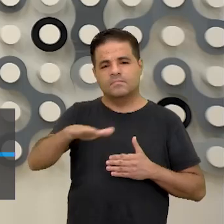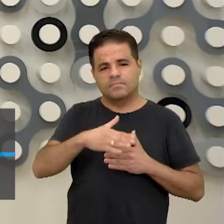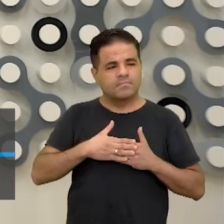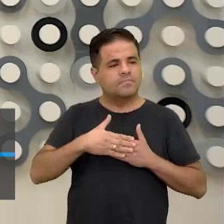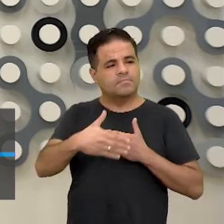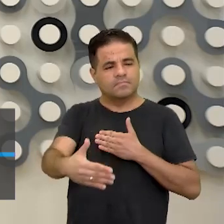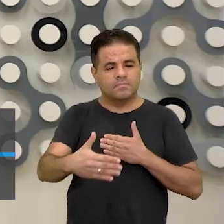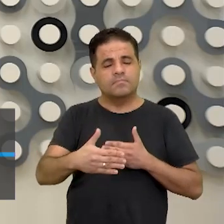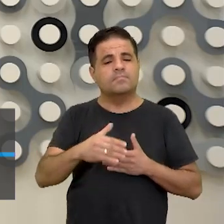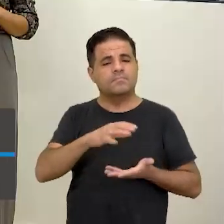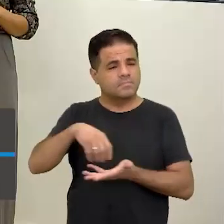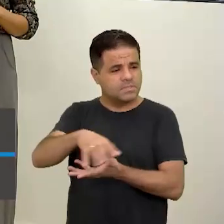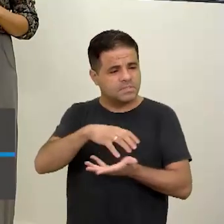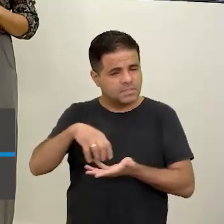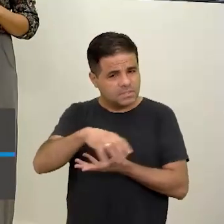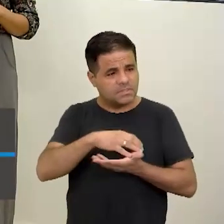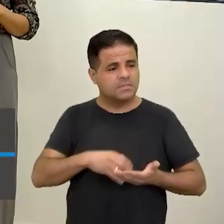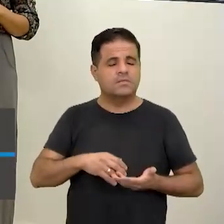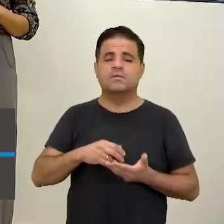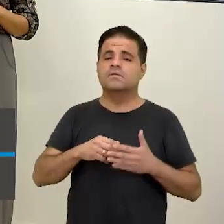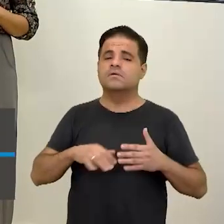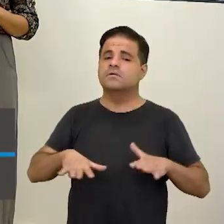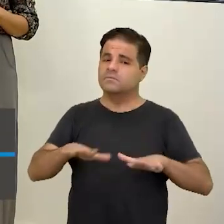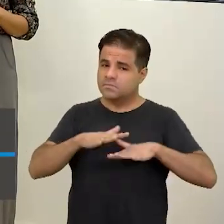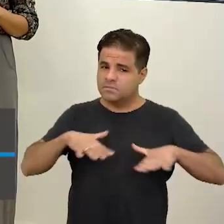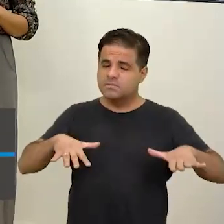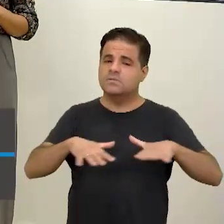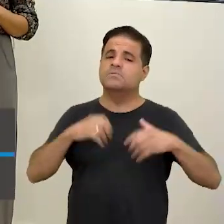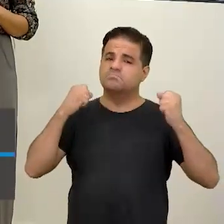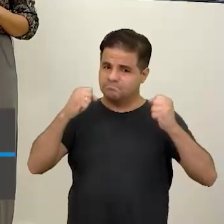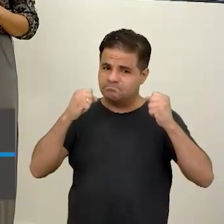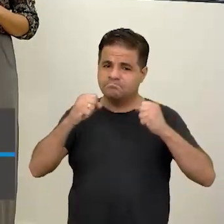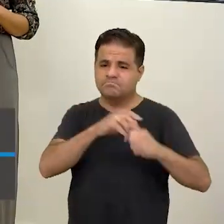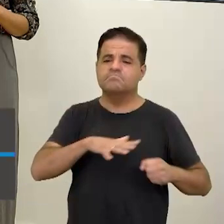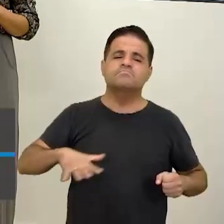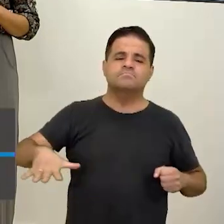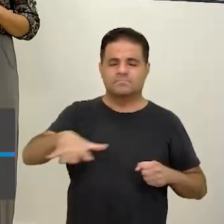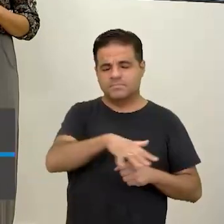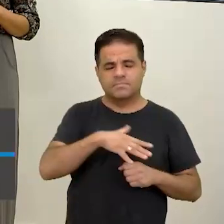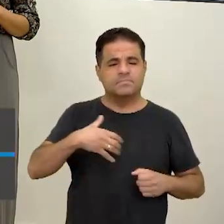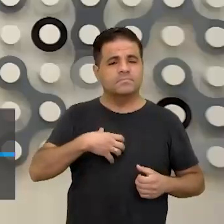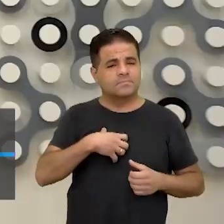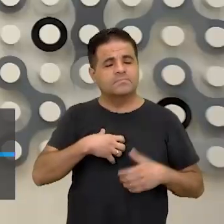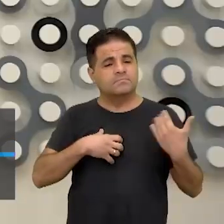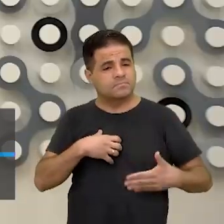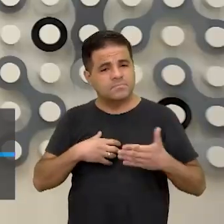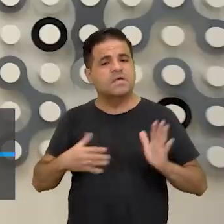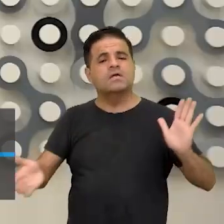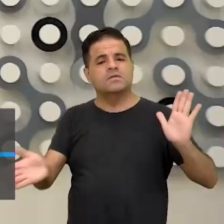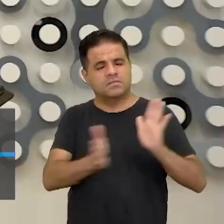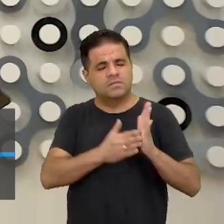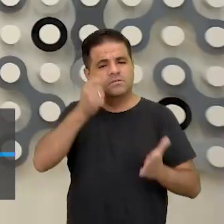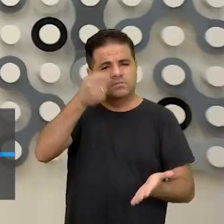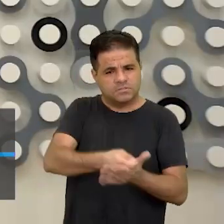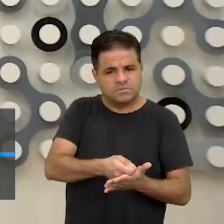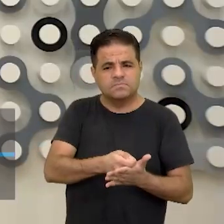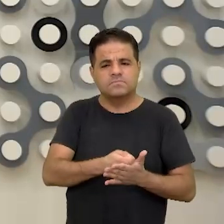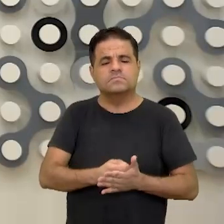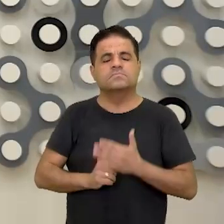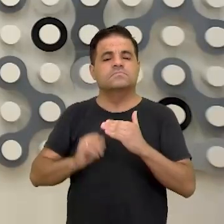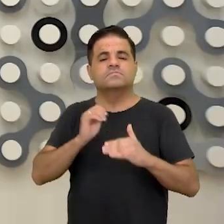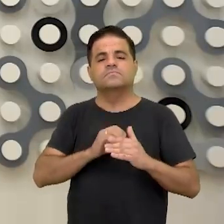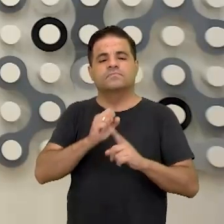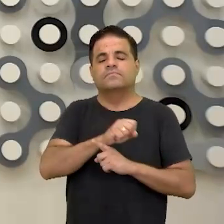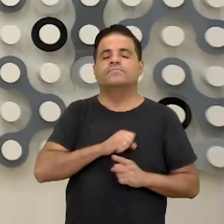com grandes setores da economia, né, muito poderosos, e que eles impõem, a partir da sua